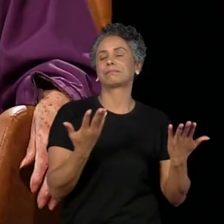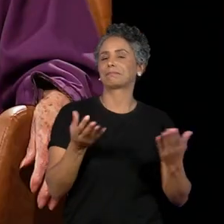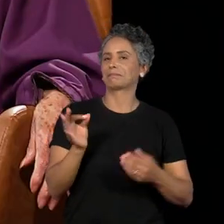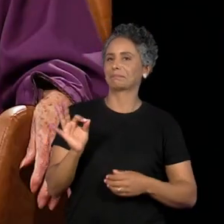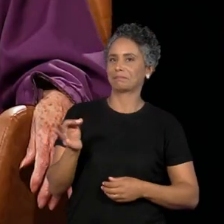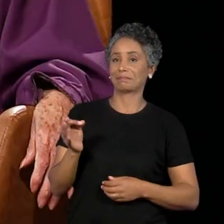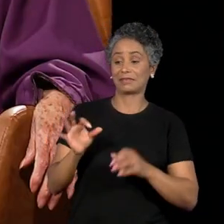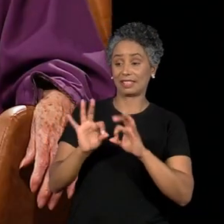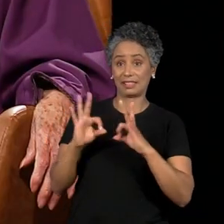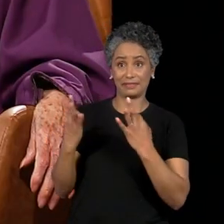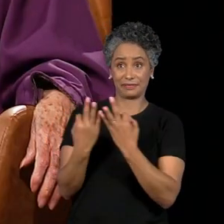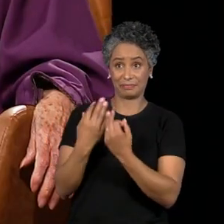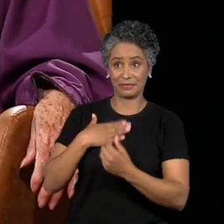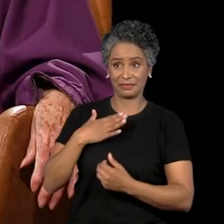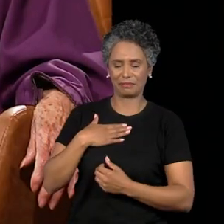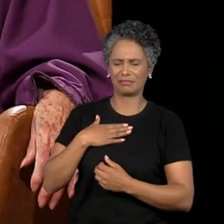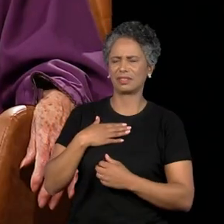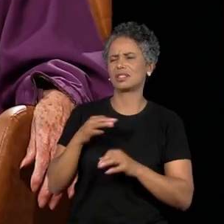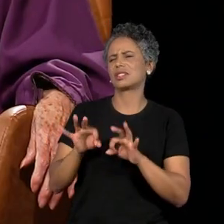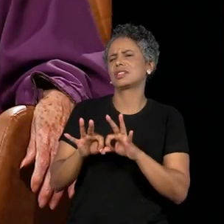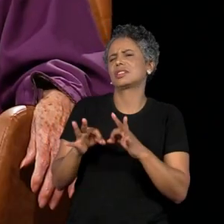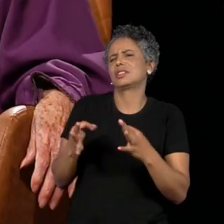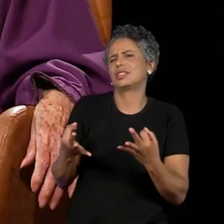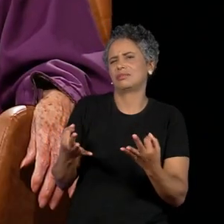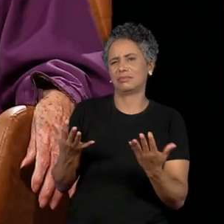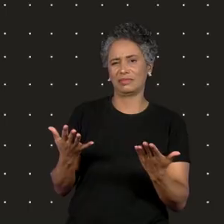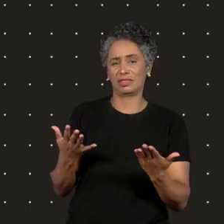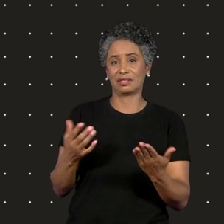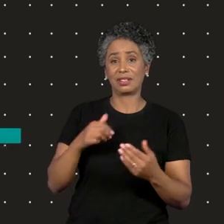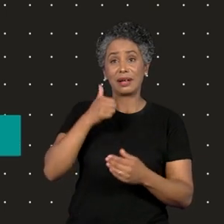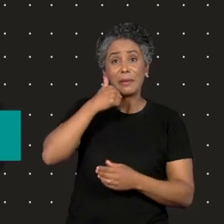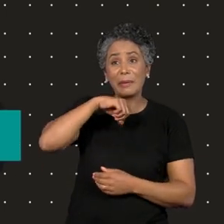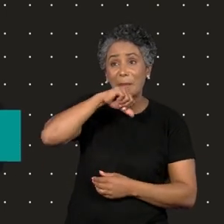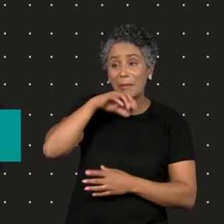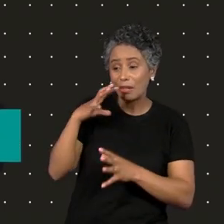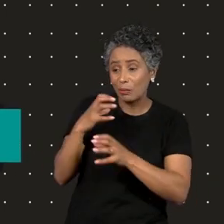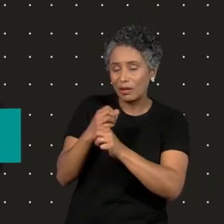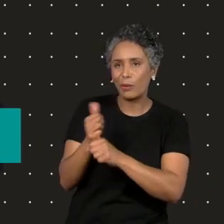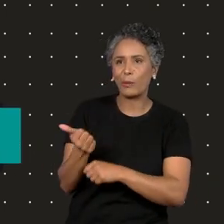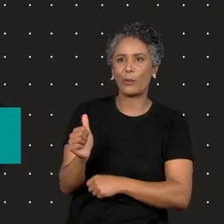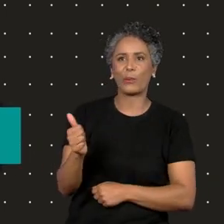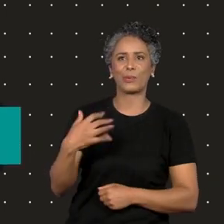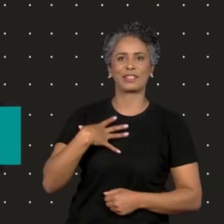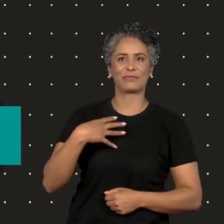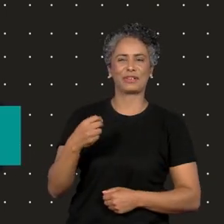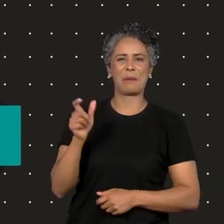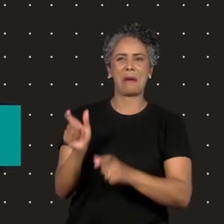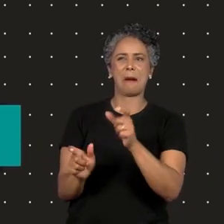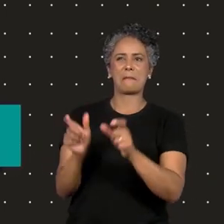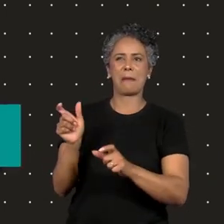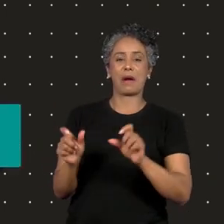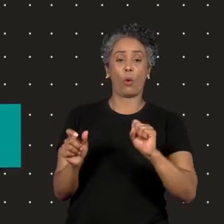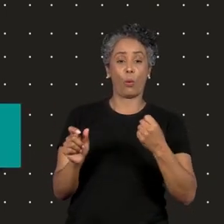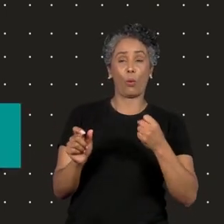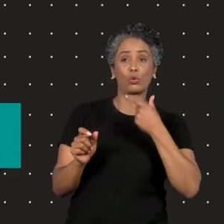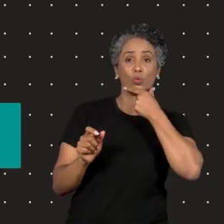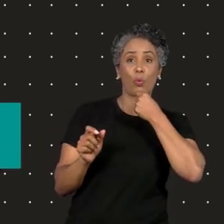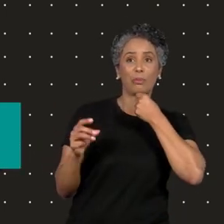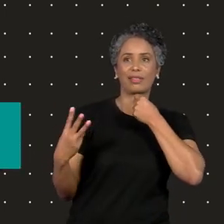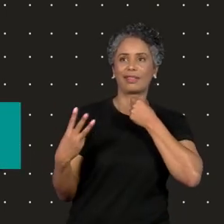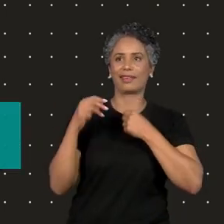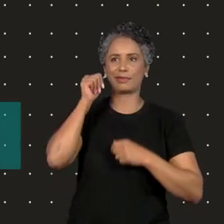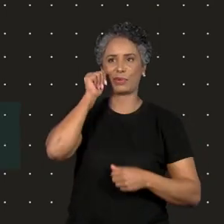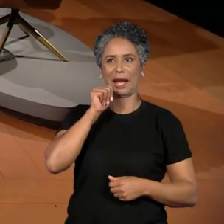humilde. Minha mãe teve 11 filhos. 8 homens e 3 mulheres.